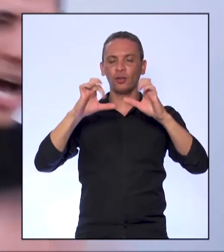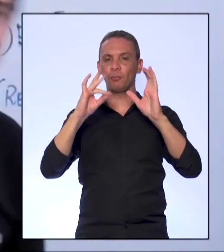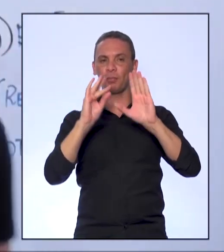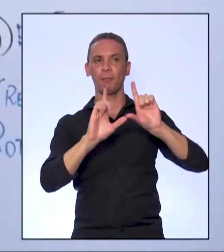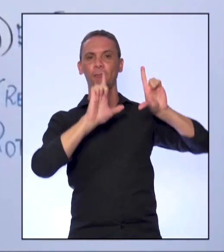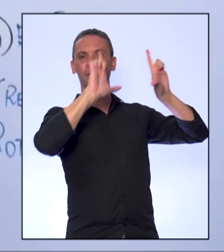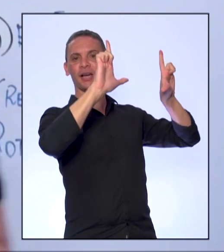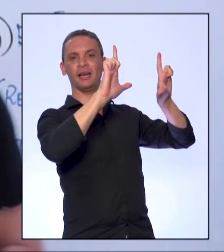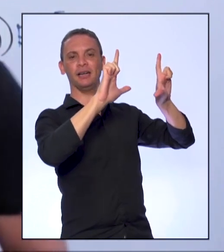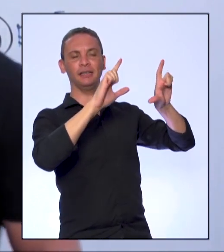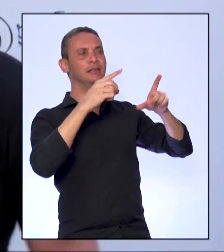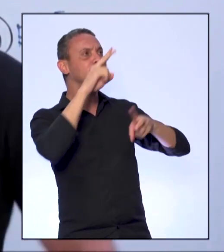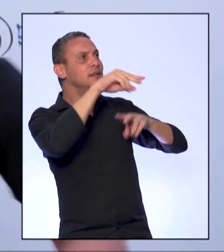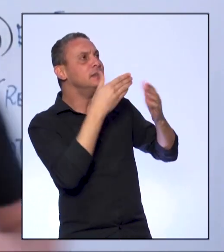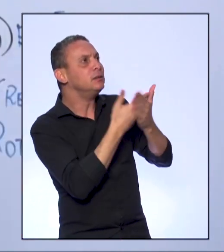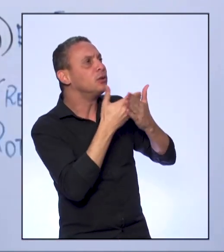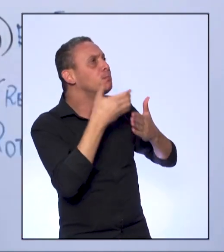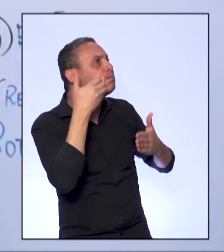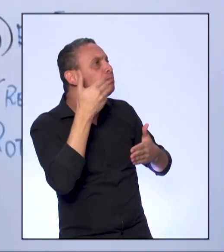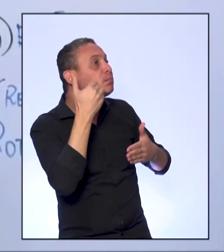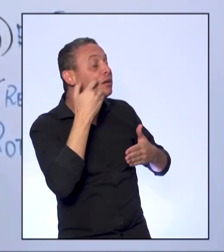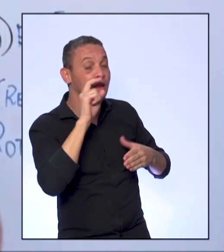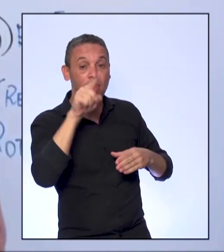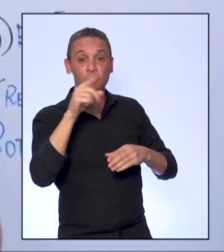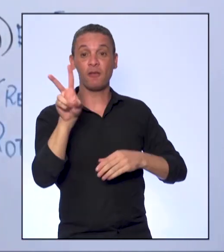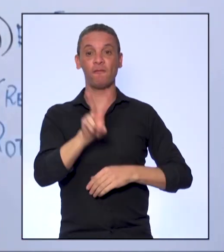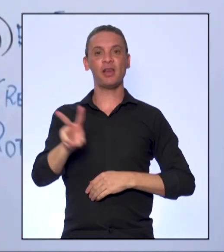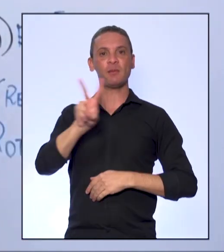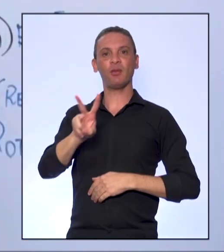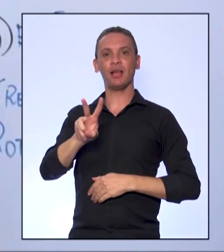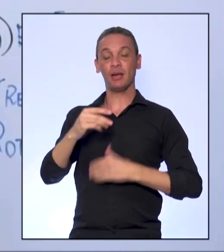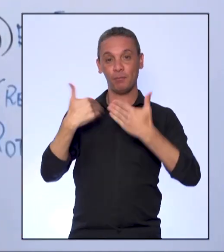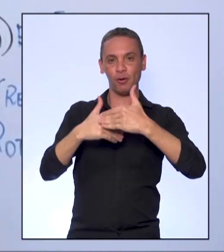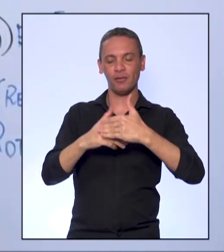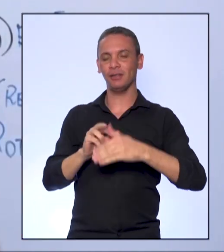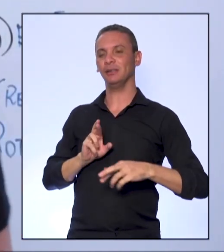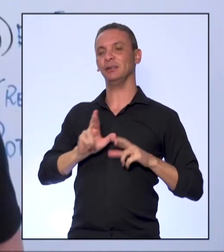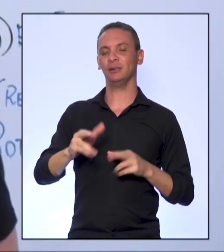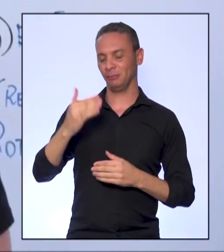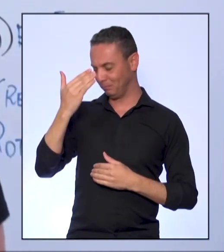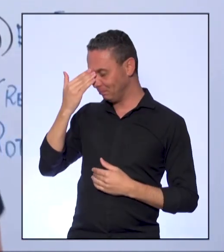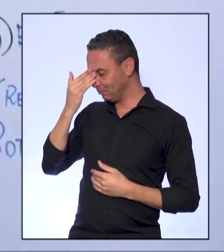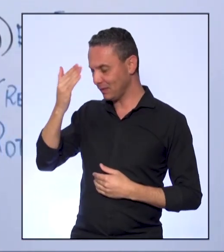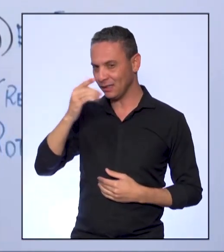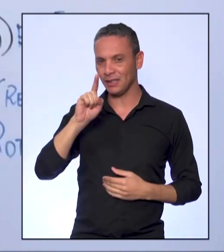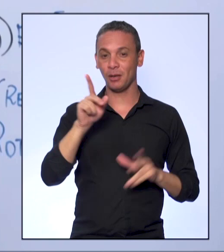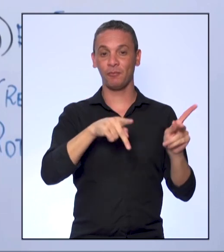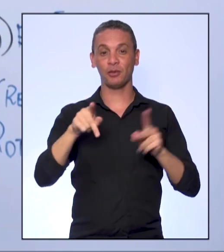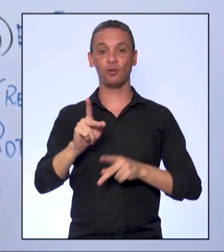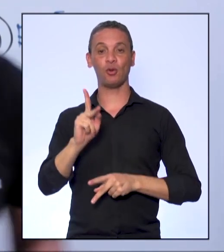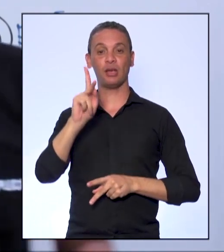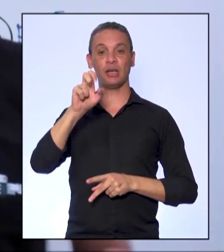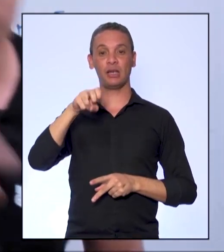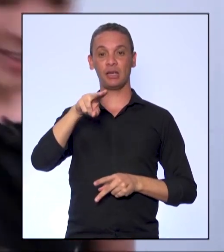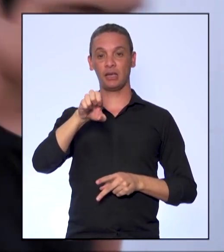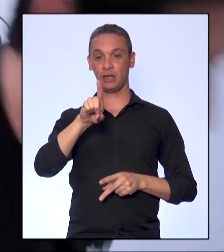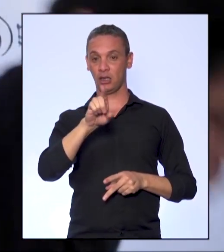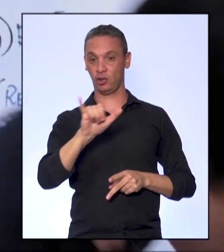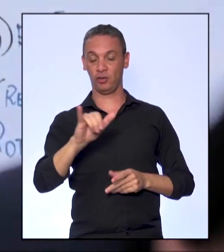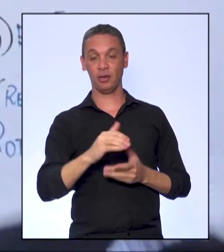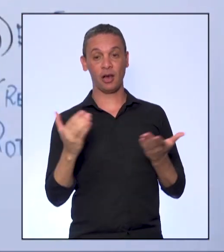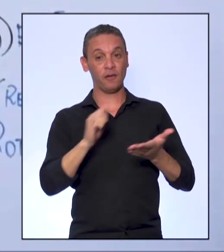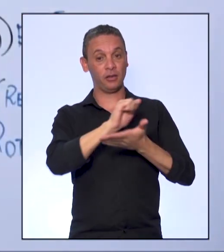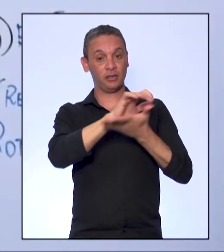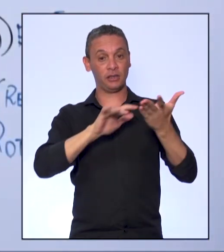no teu quarto, começa a estudar, que quando cair isso no vestibular, você vai agradecer. Vem aqui com o professor Kennedy Ramos e agradece. Bora resolver